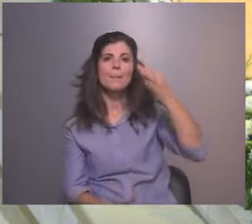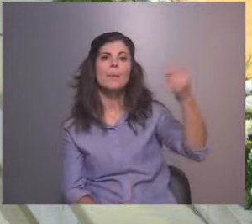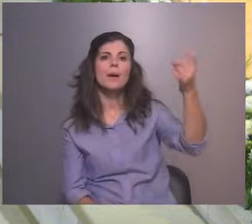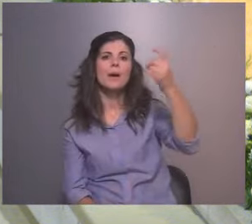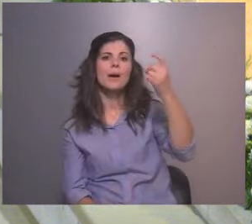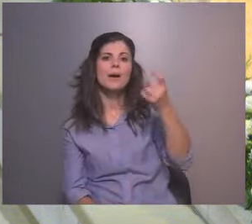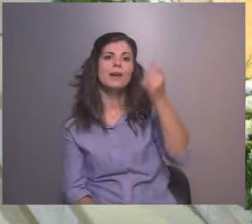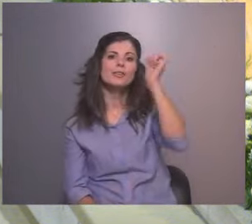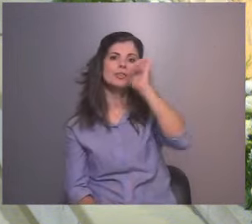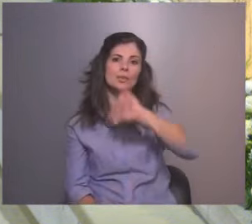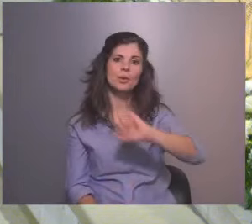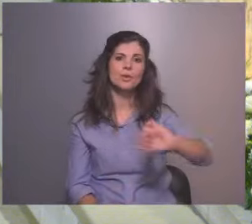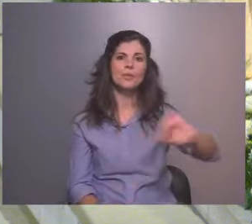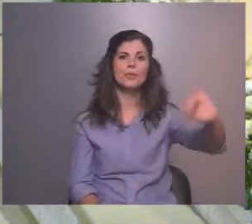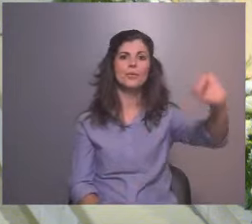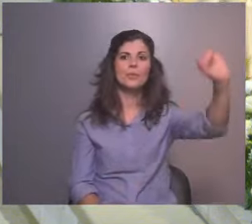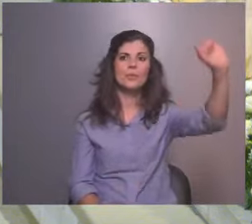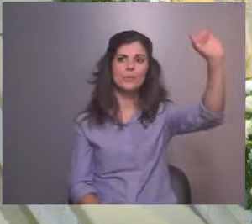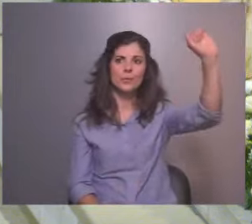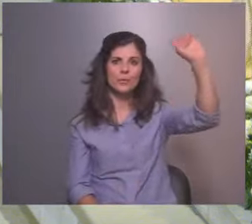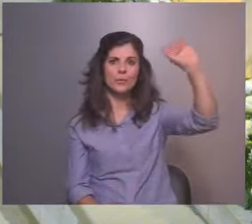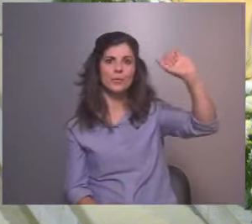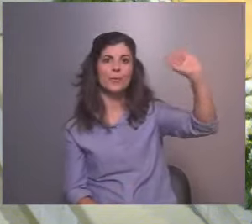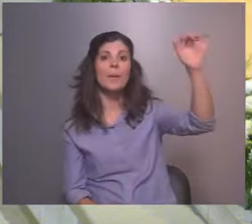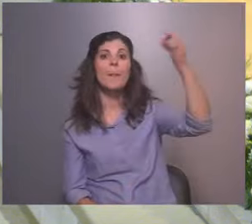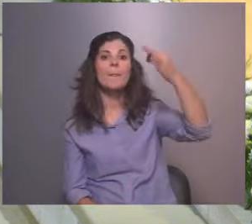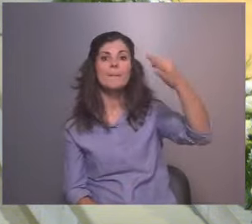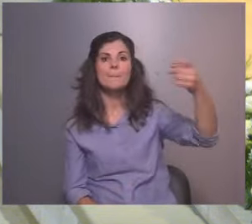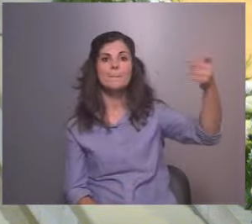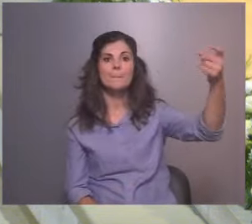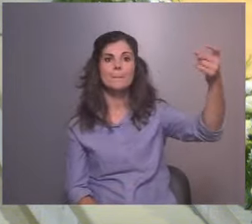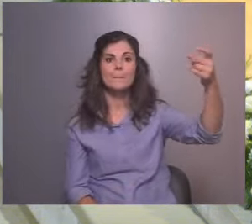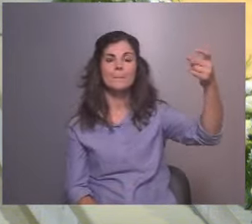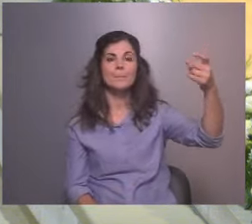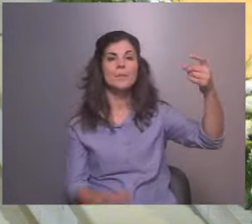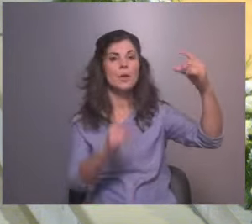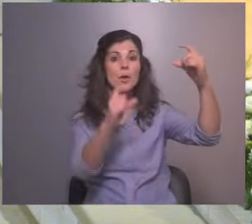Pacis. Cantamos?